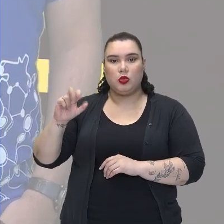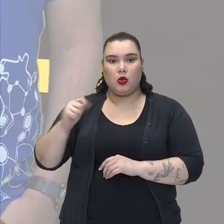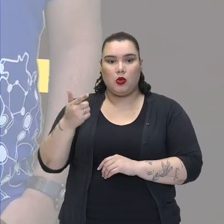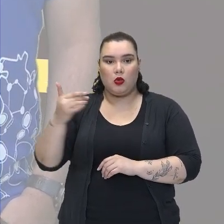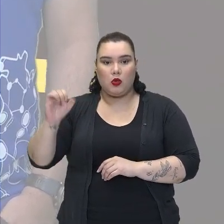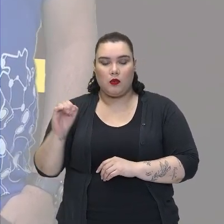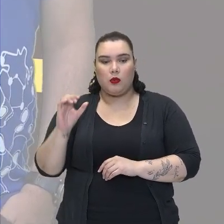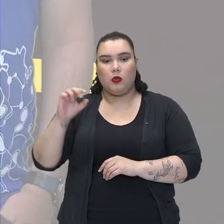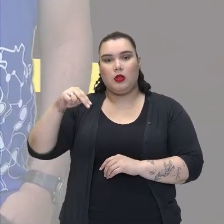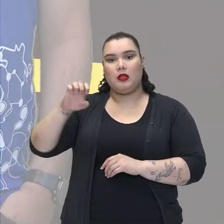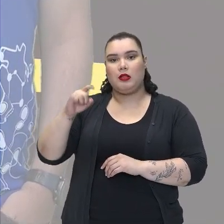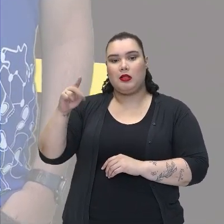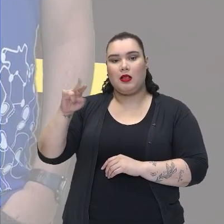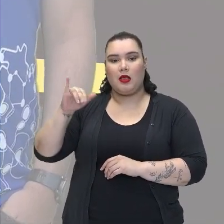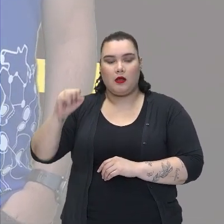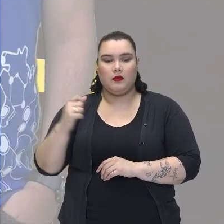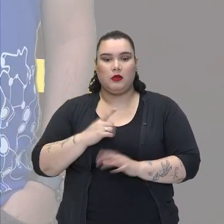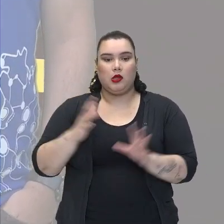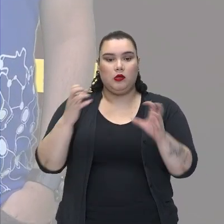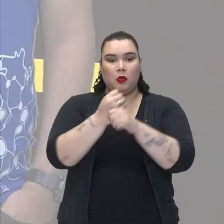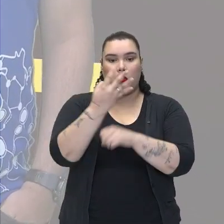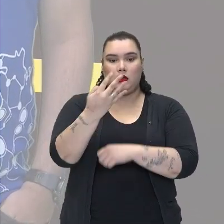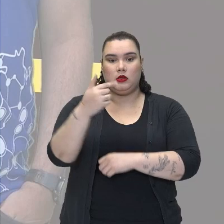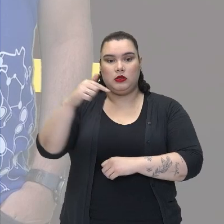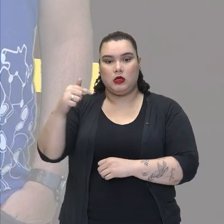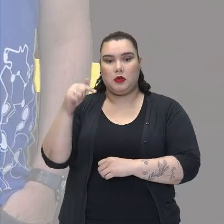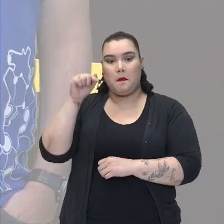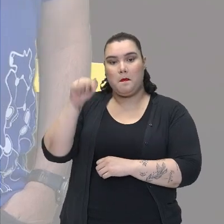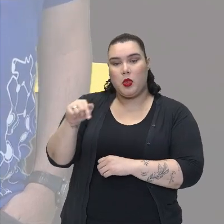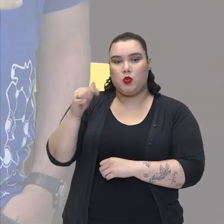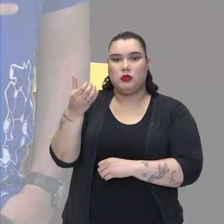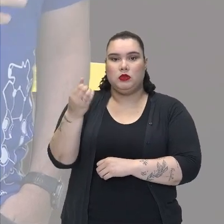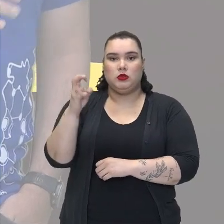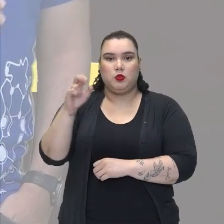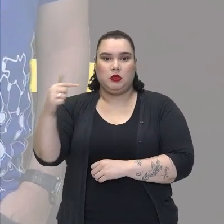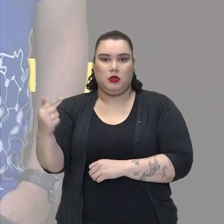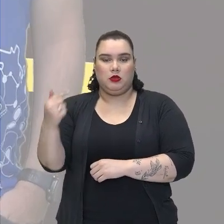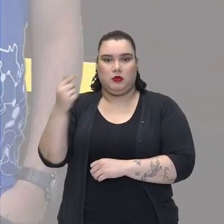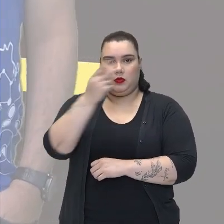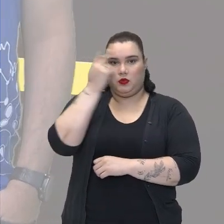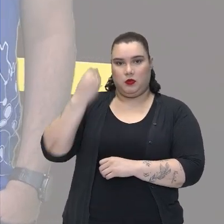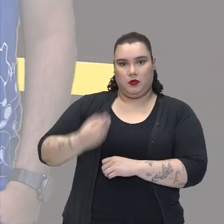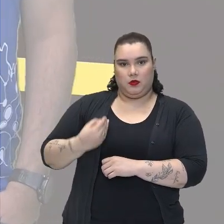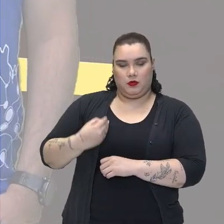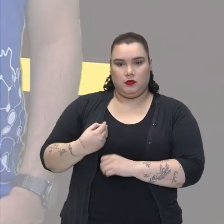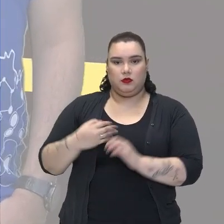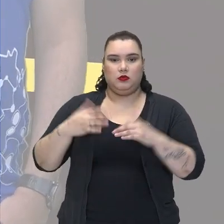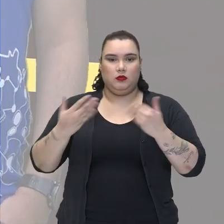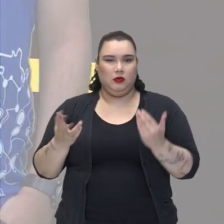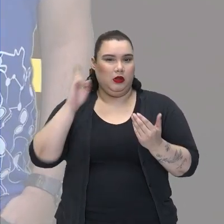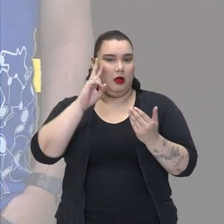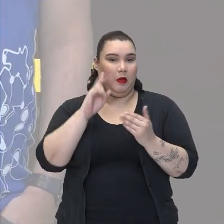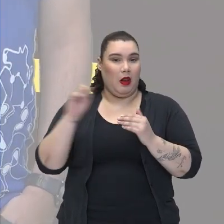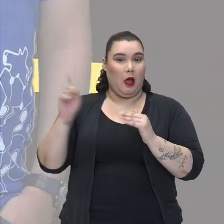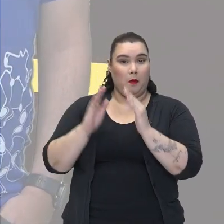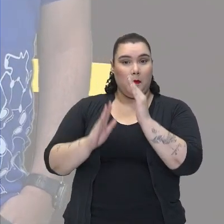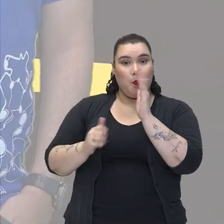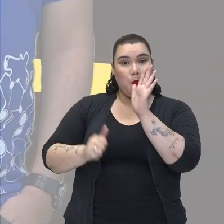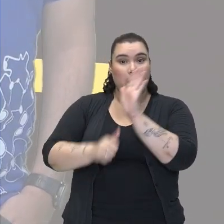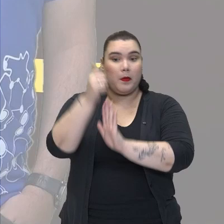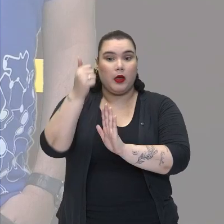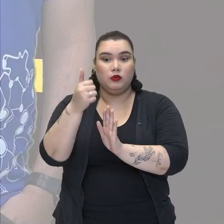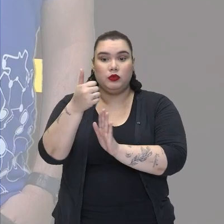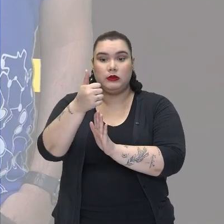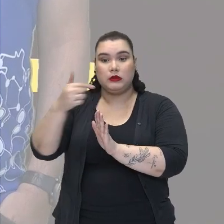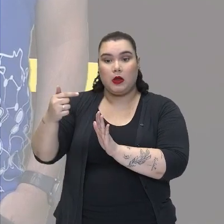47.657 habitantes. Então temos uma variação bastante grande, desde lá da Guatemala na casa dos 17 milhões, até